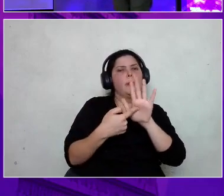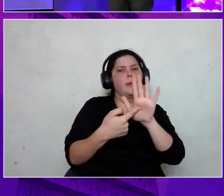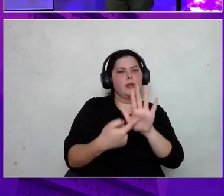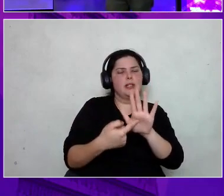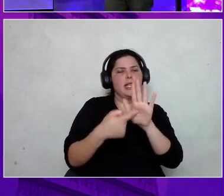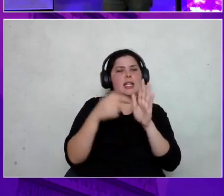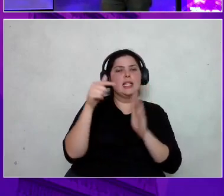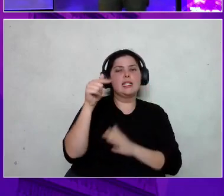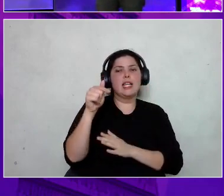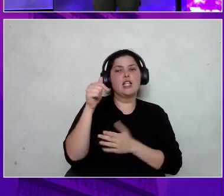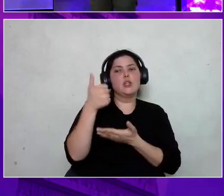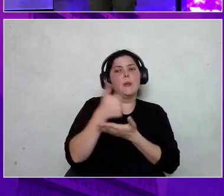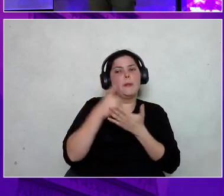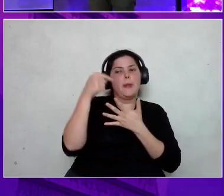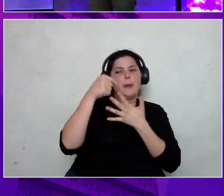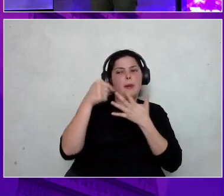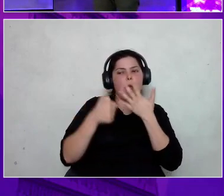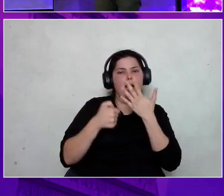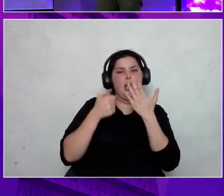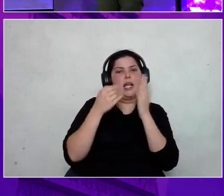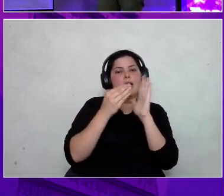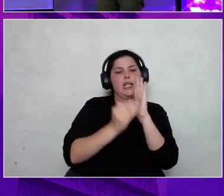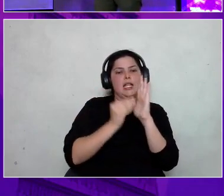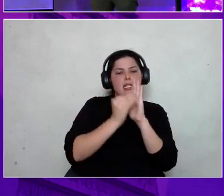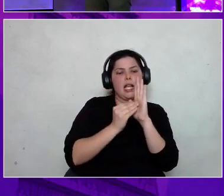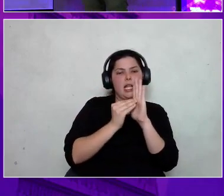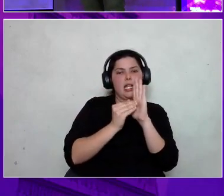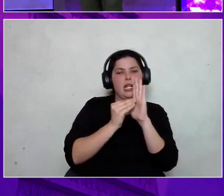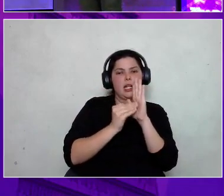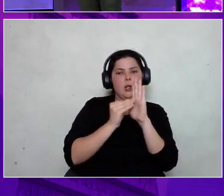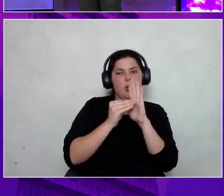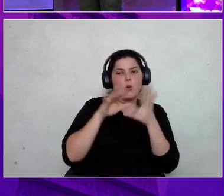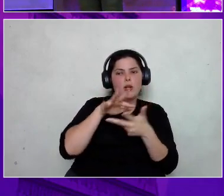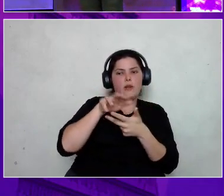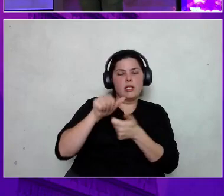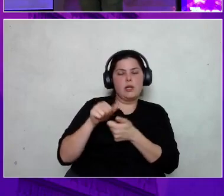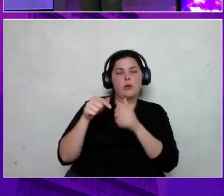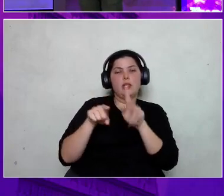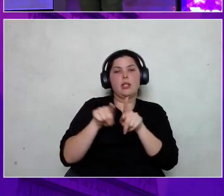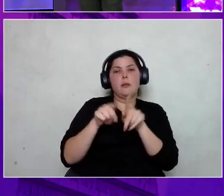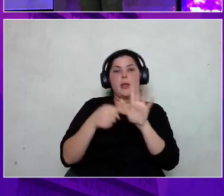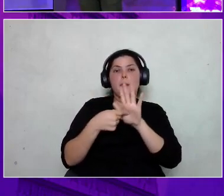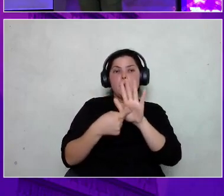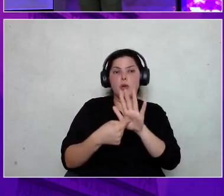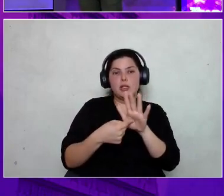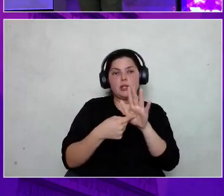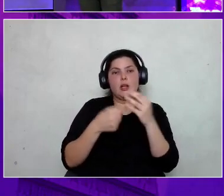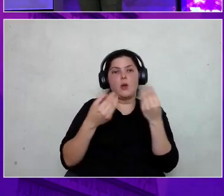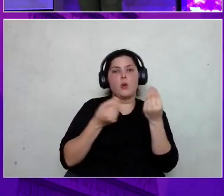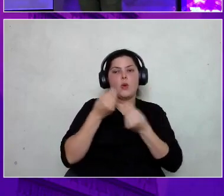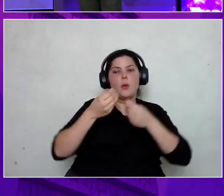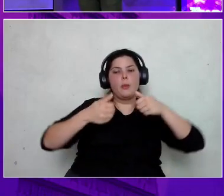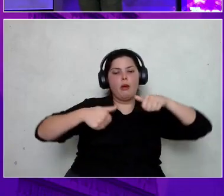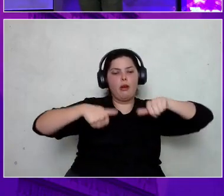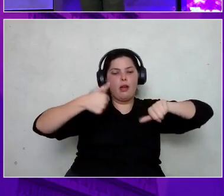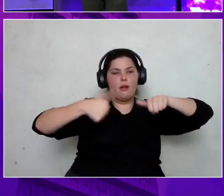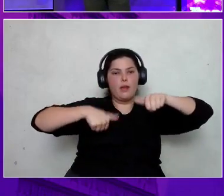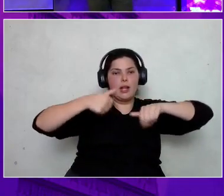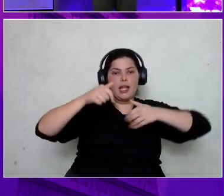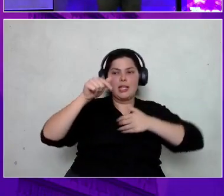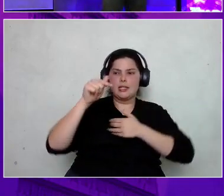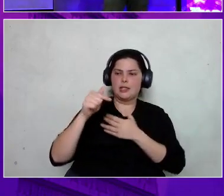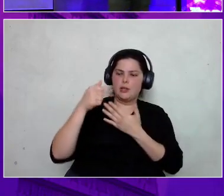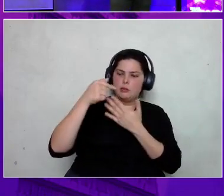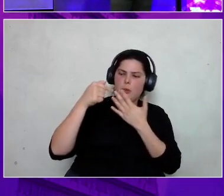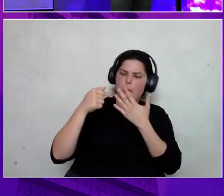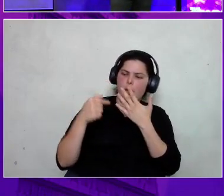princípios do design universal e eu vou mostrar para vocês princípios de como avaliar esses 7 princípios. O que rege